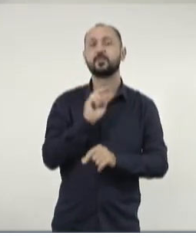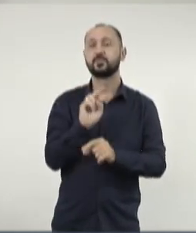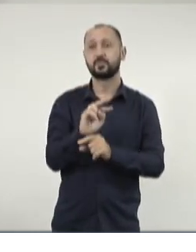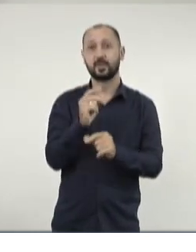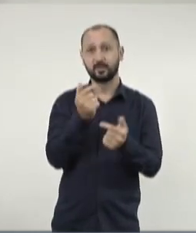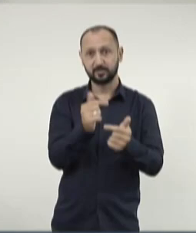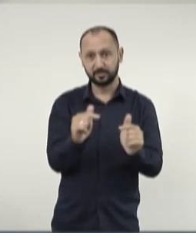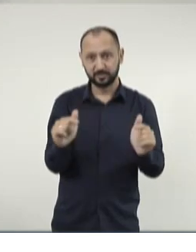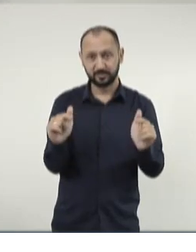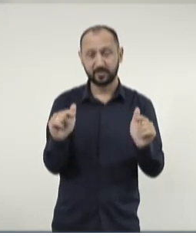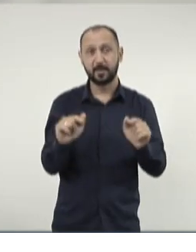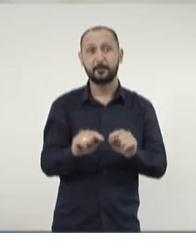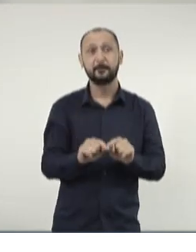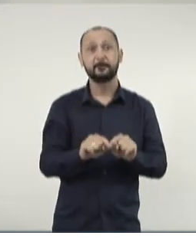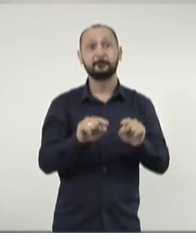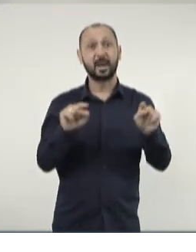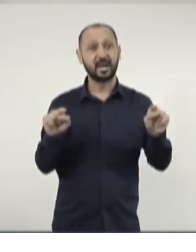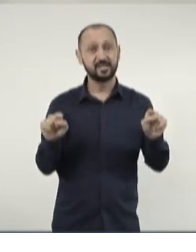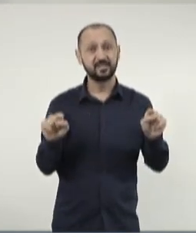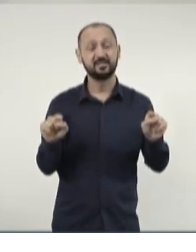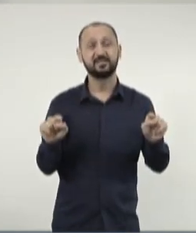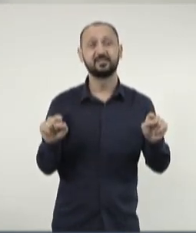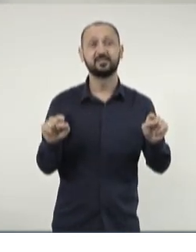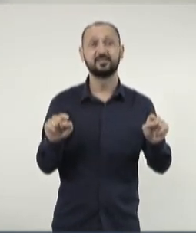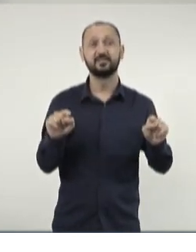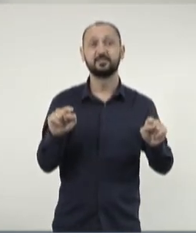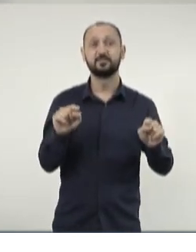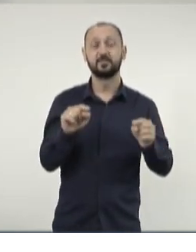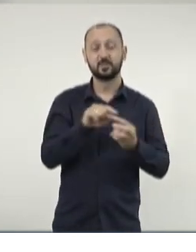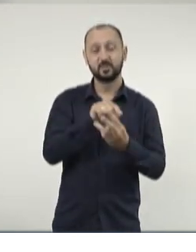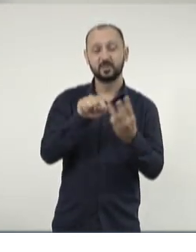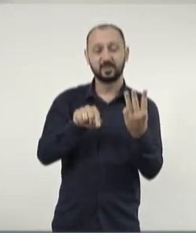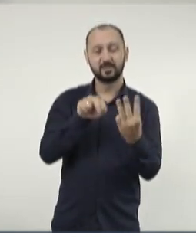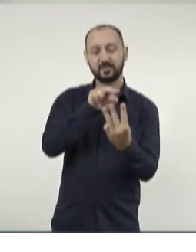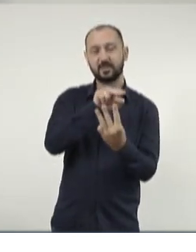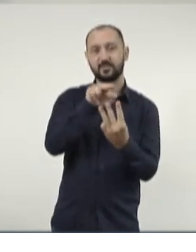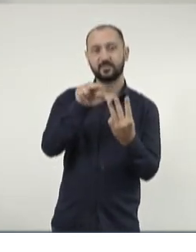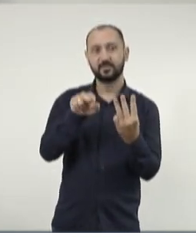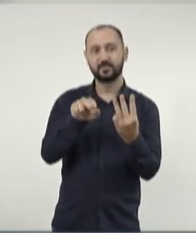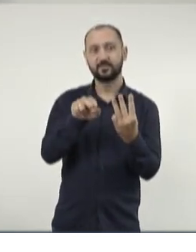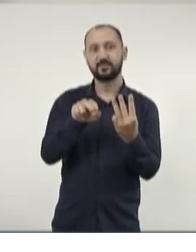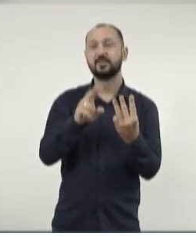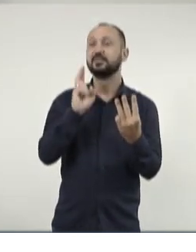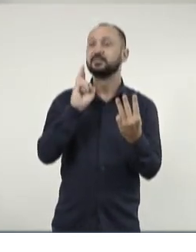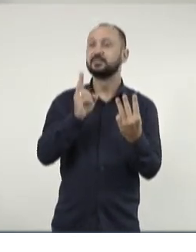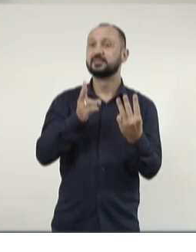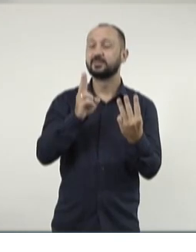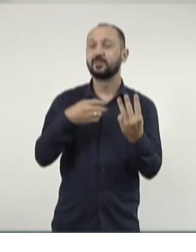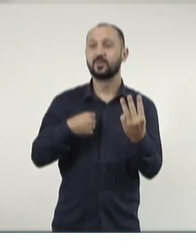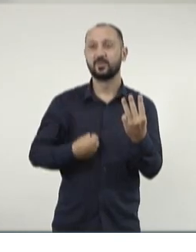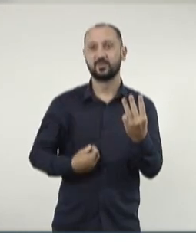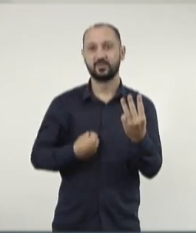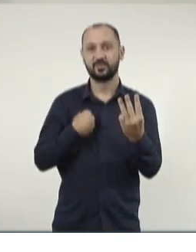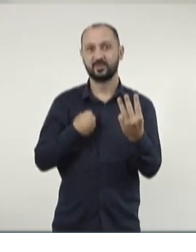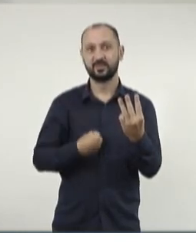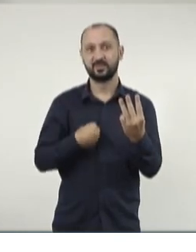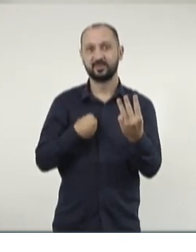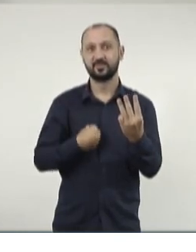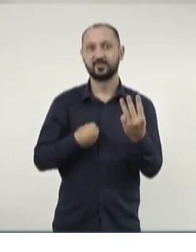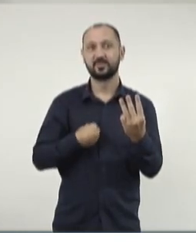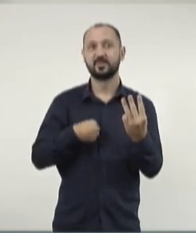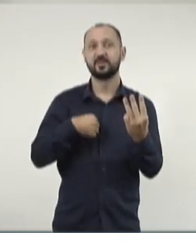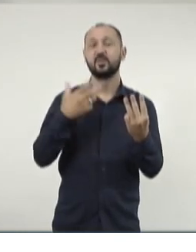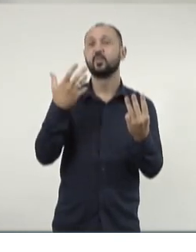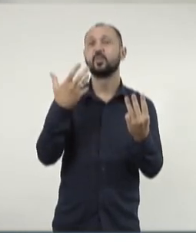tem. Porém, meus 3 irmãos, o meu pai sempre disse em vida: eu